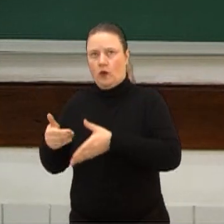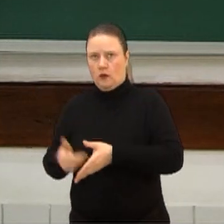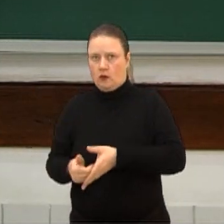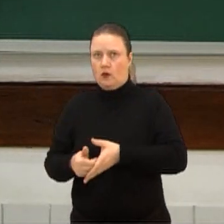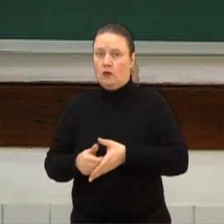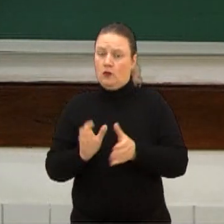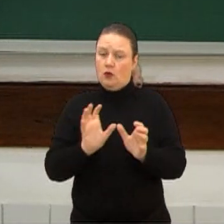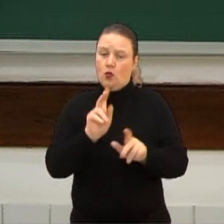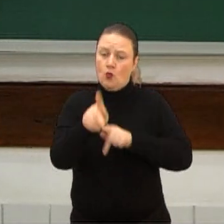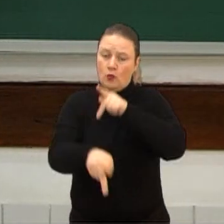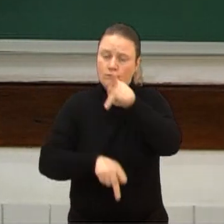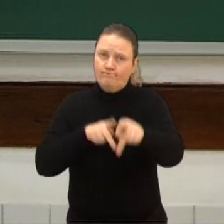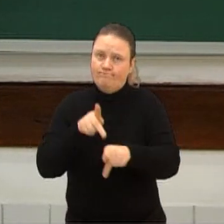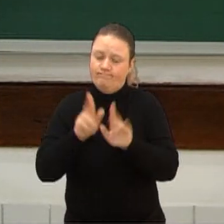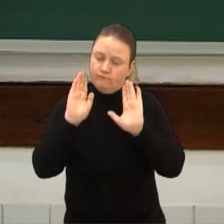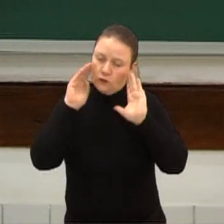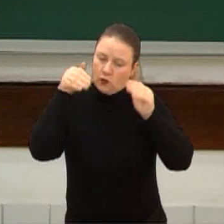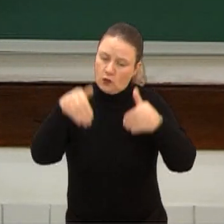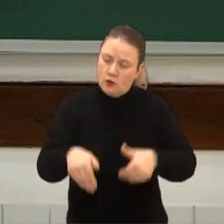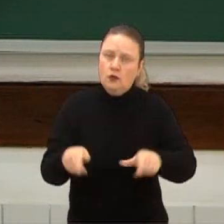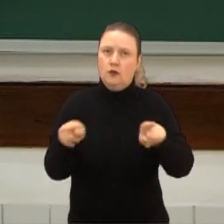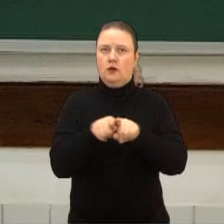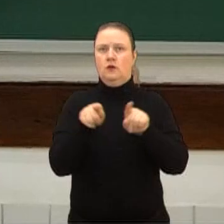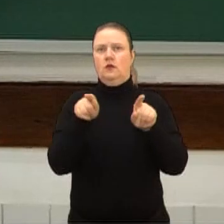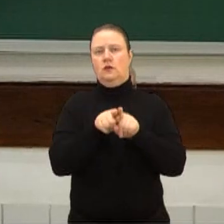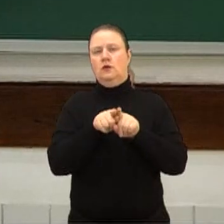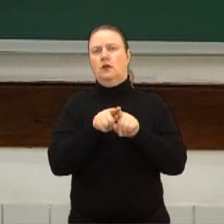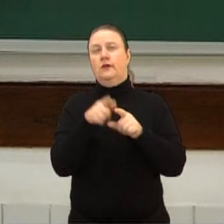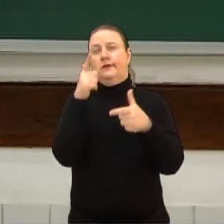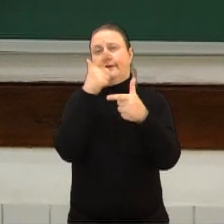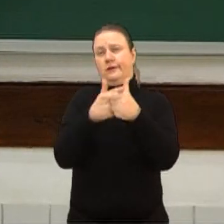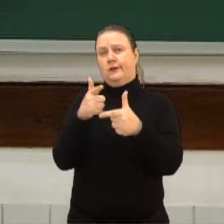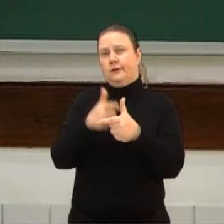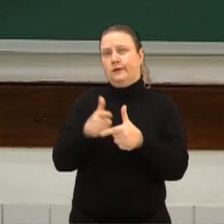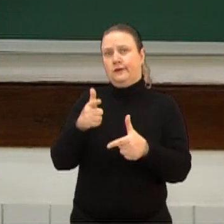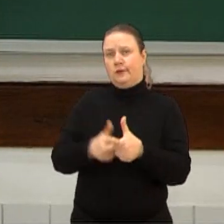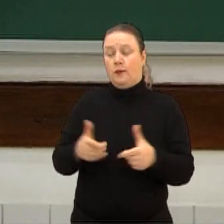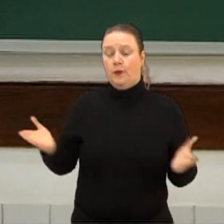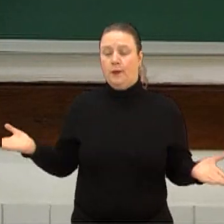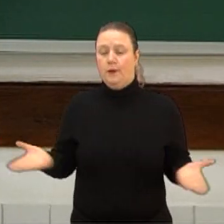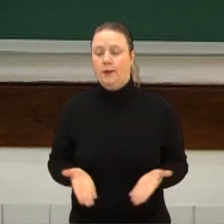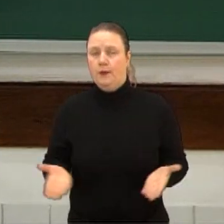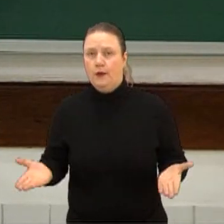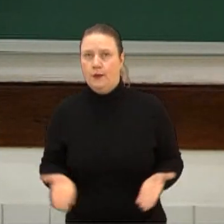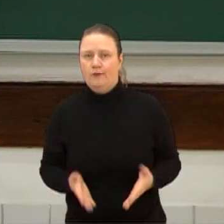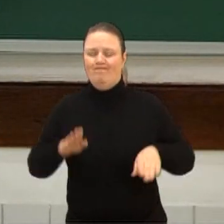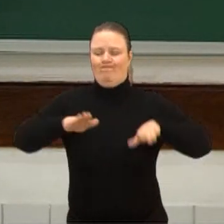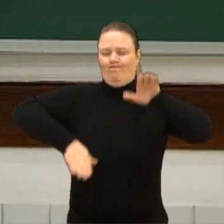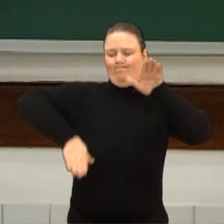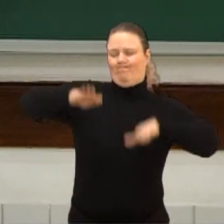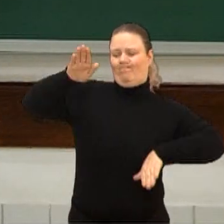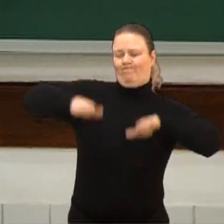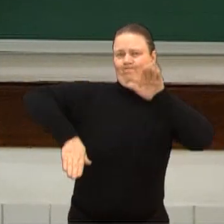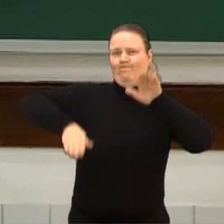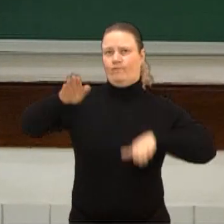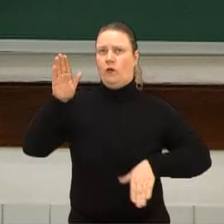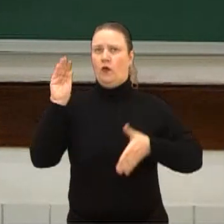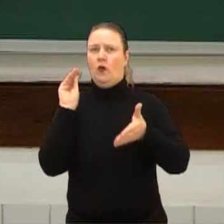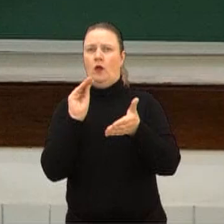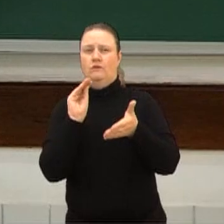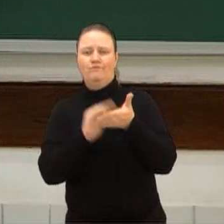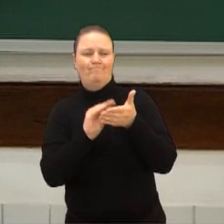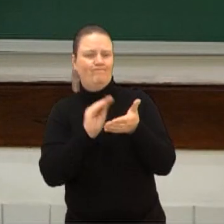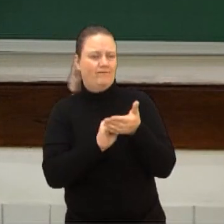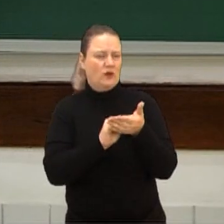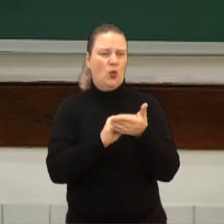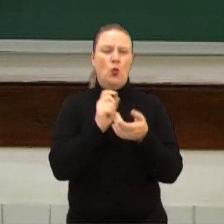civilizações. E que, logicamente, isso reflete numa problemática atual, ligada à desigualdade, estruturação econômica